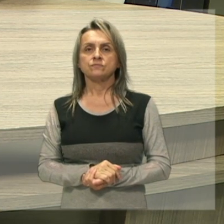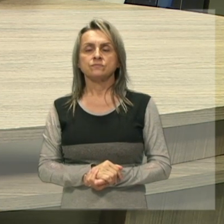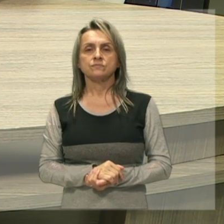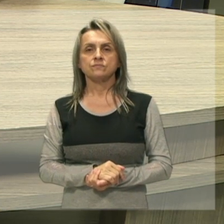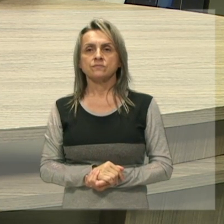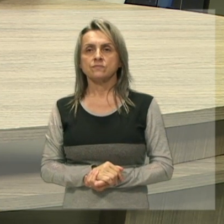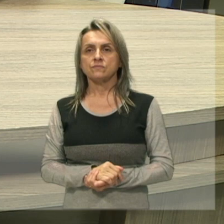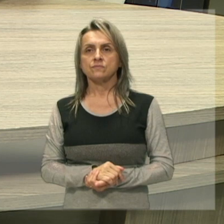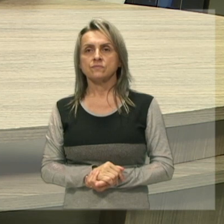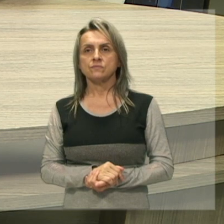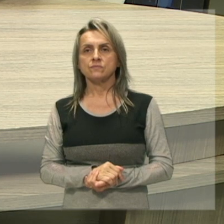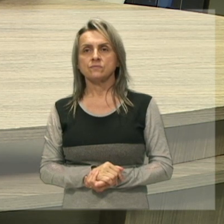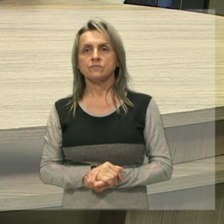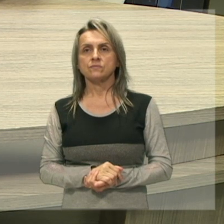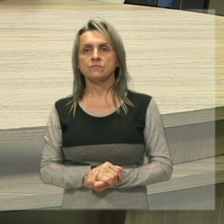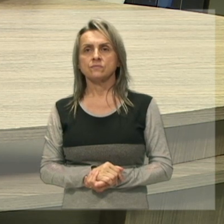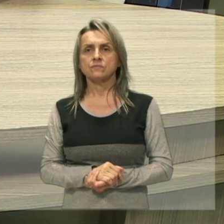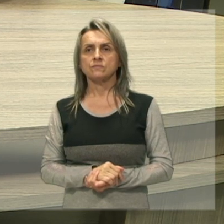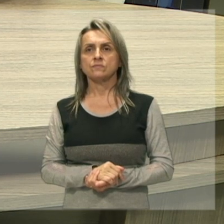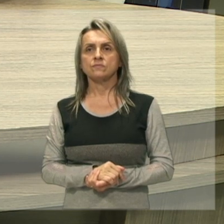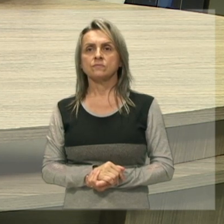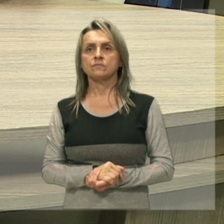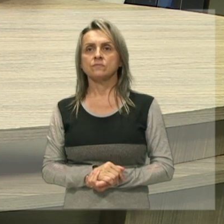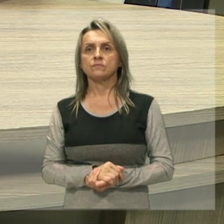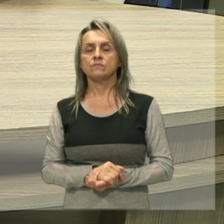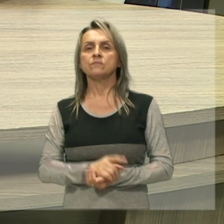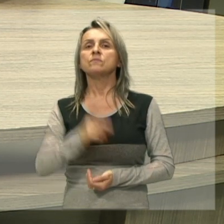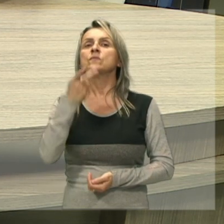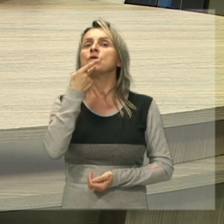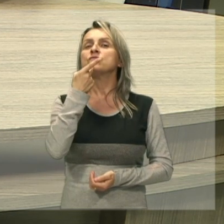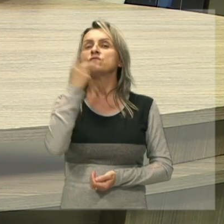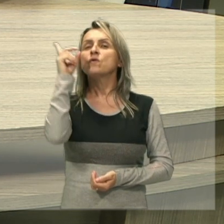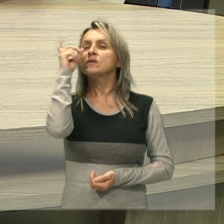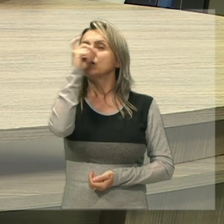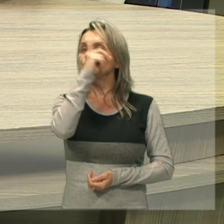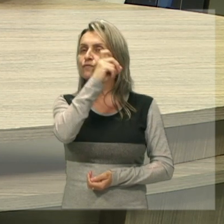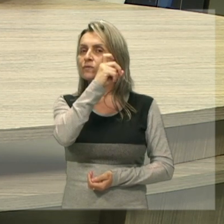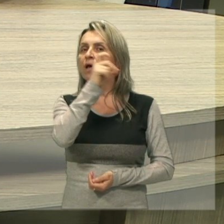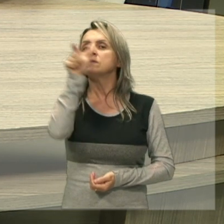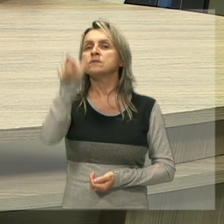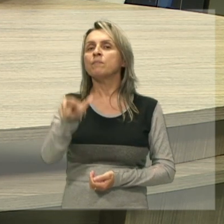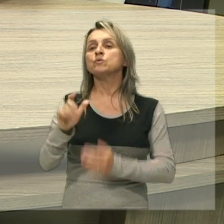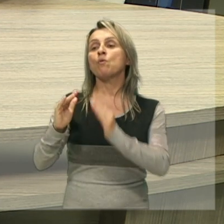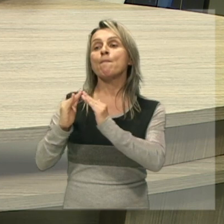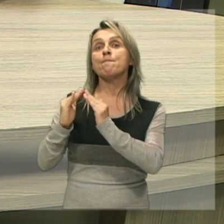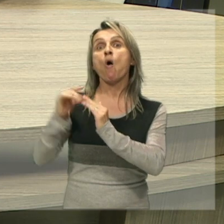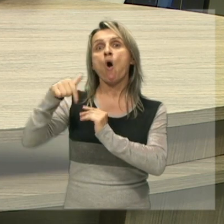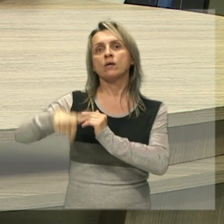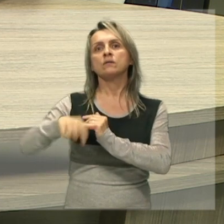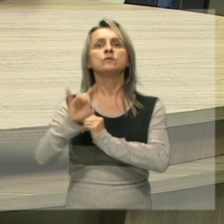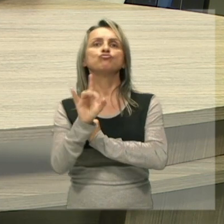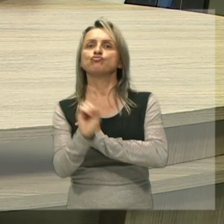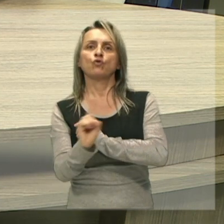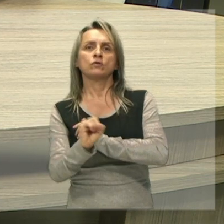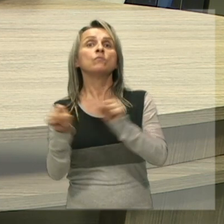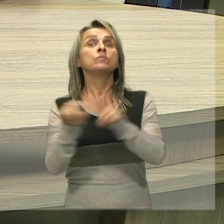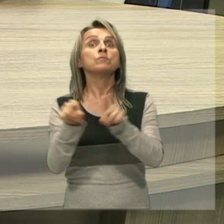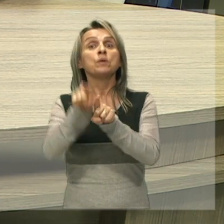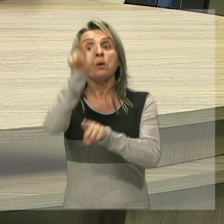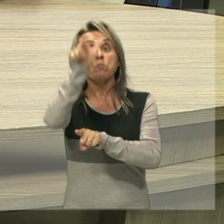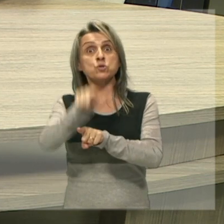que se tem não apenas para o morador daqui, mas para quem vem aqui a turismo e que tem